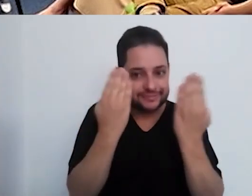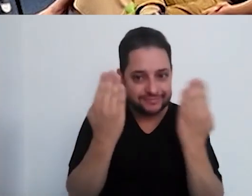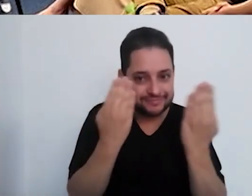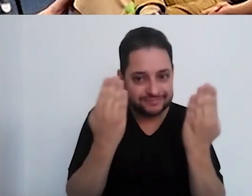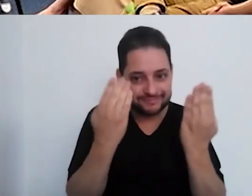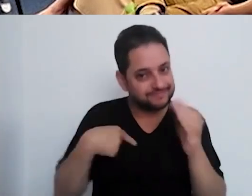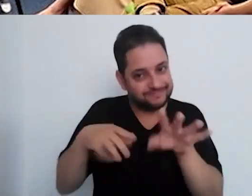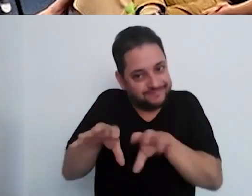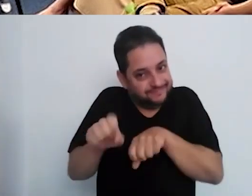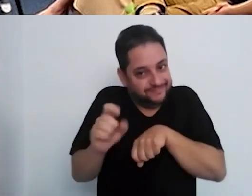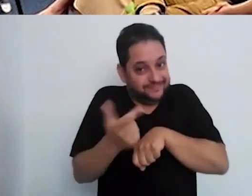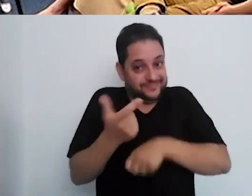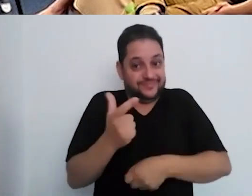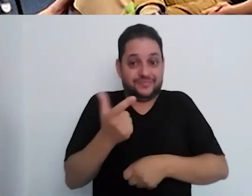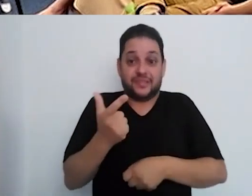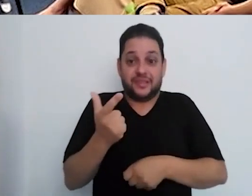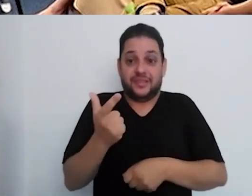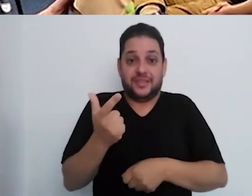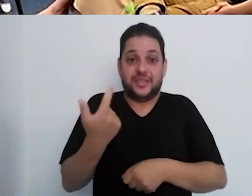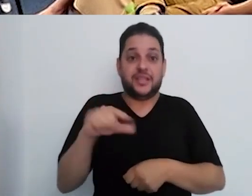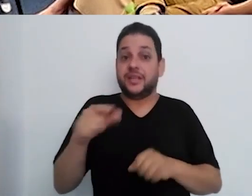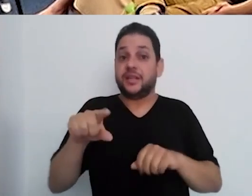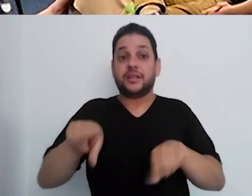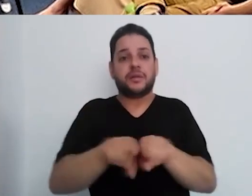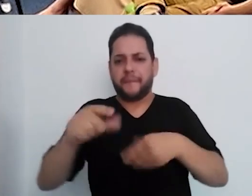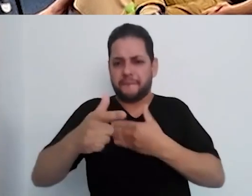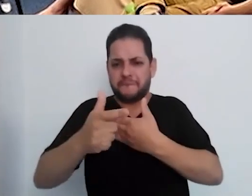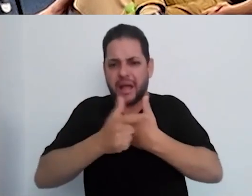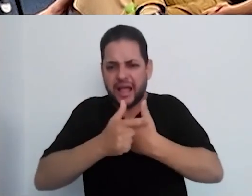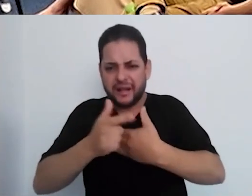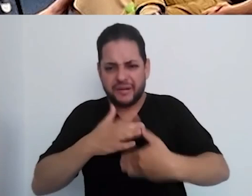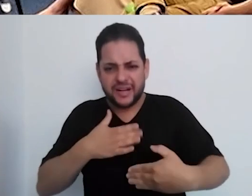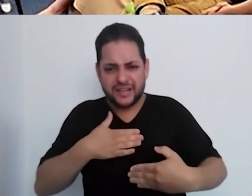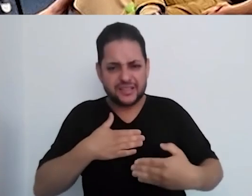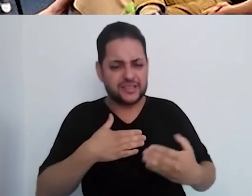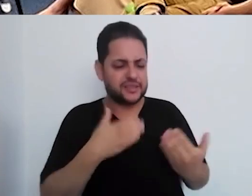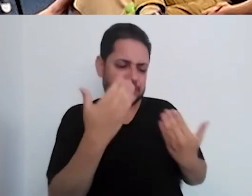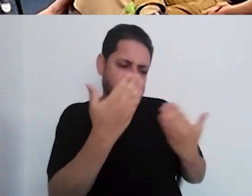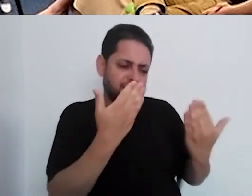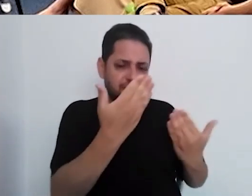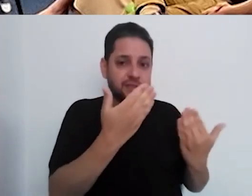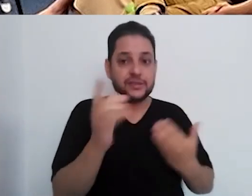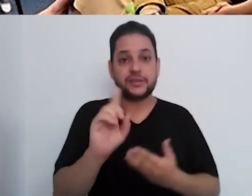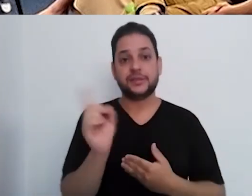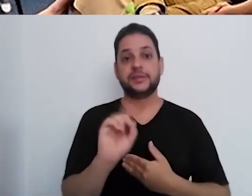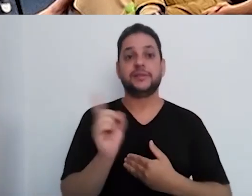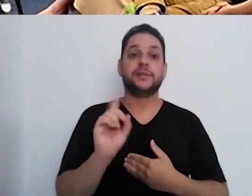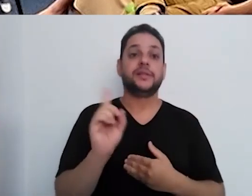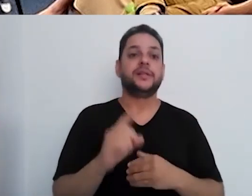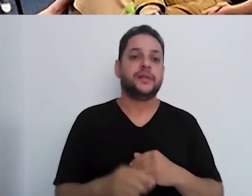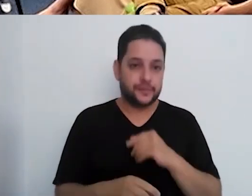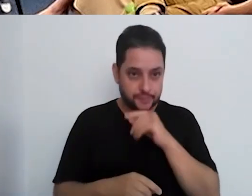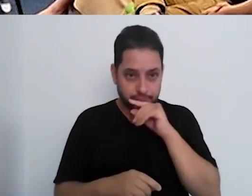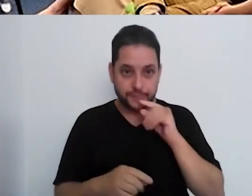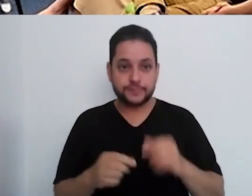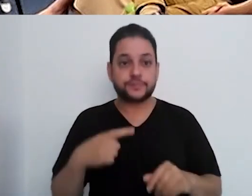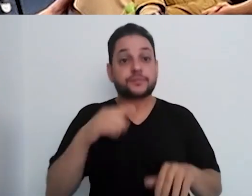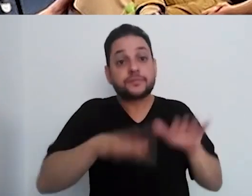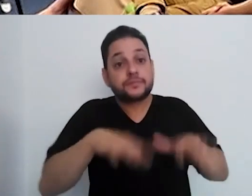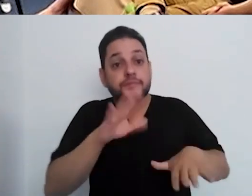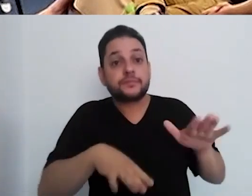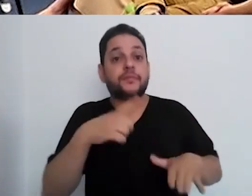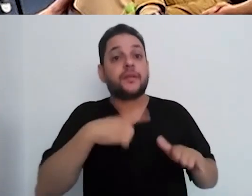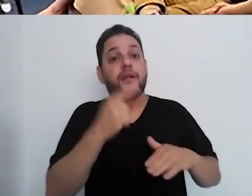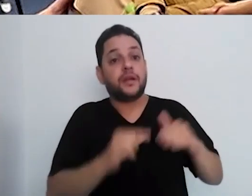formação e sobretudo não é o nosso papel, né? Enfim, então às vezes é aquela coisa de você